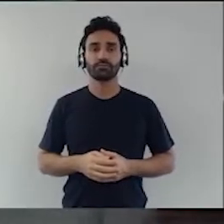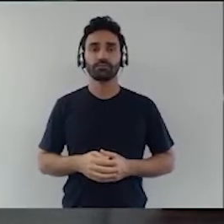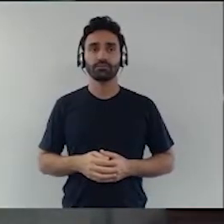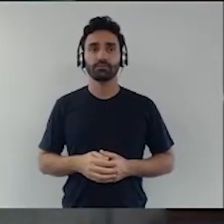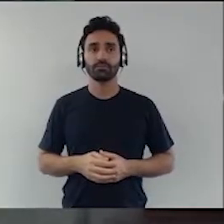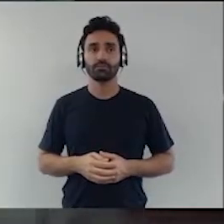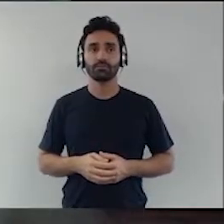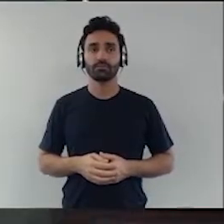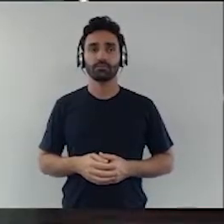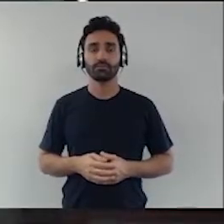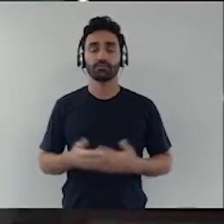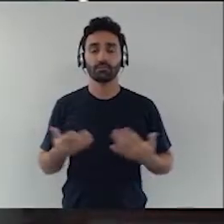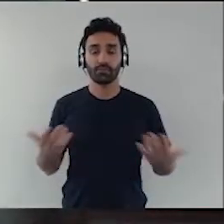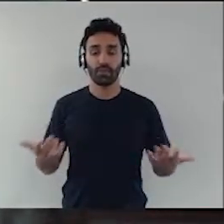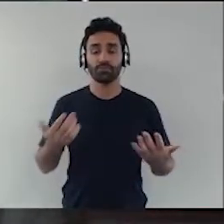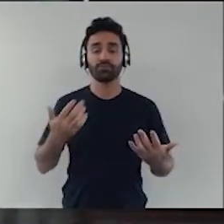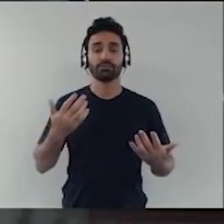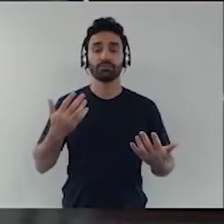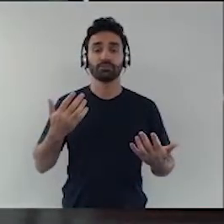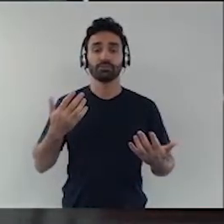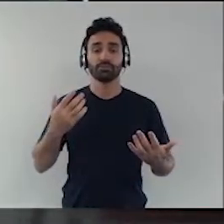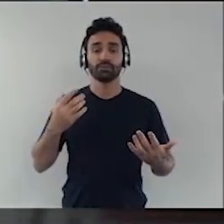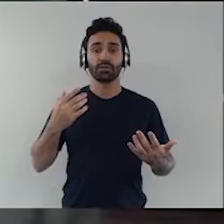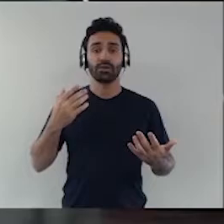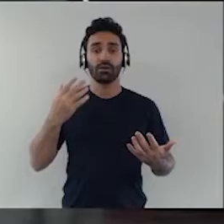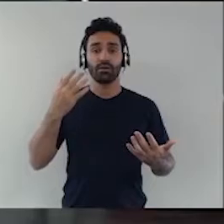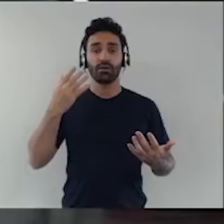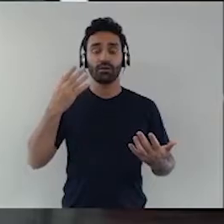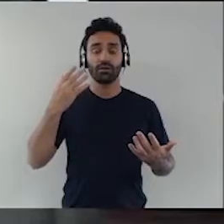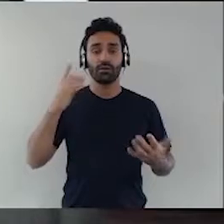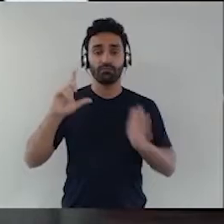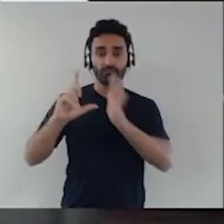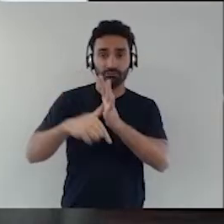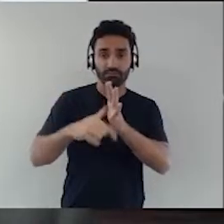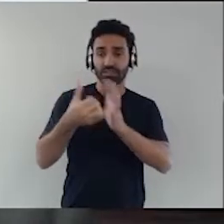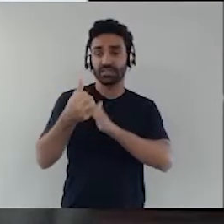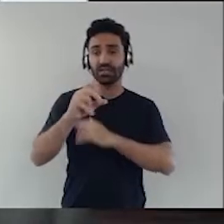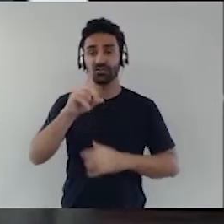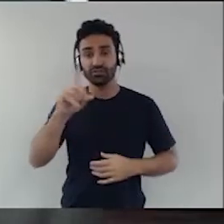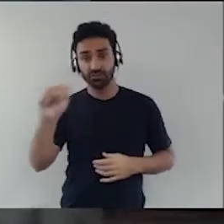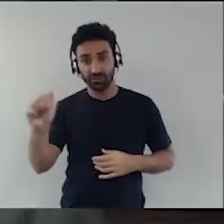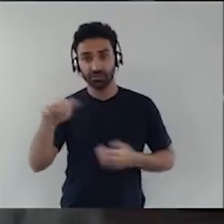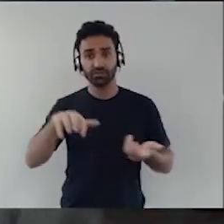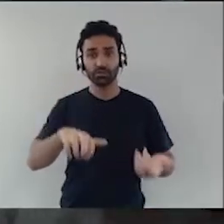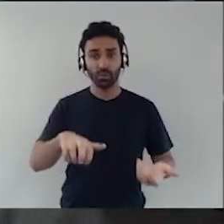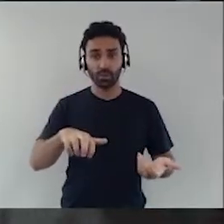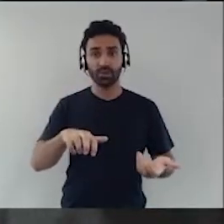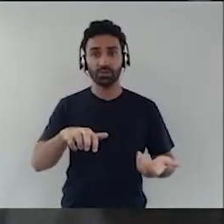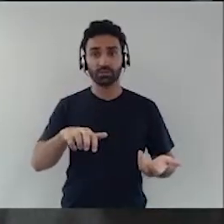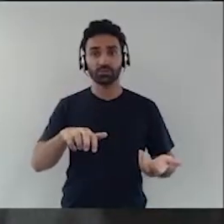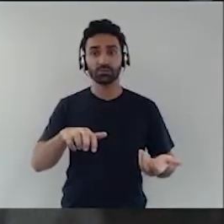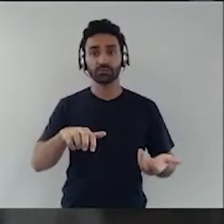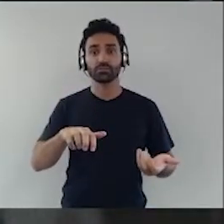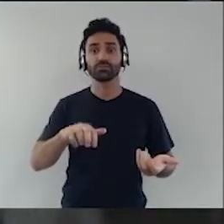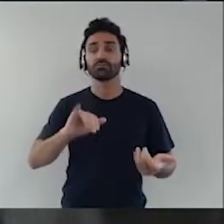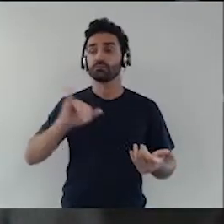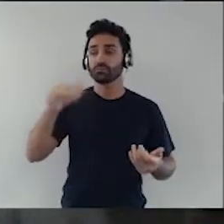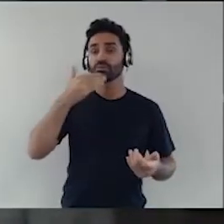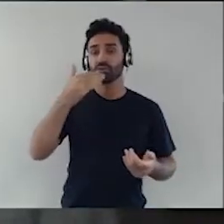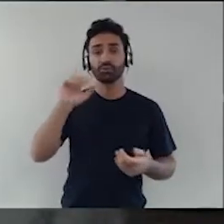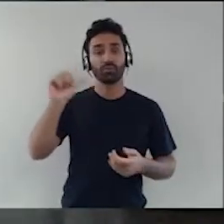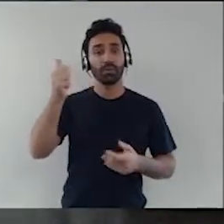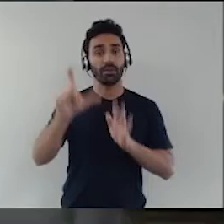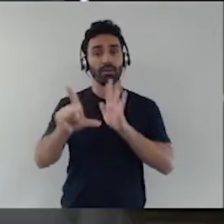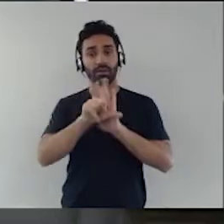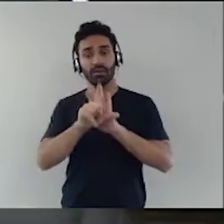isso, 6 dias depois, o Congresso Nacional levava ao presidente da República a nossa primeira lei sobre esse assunto,